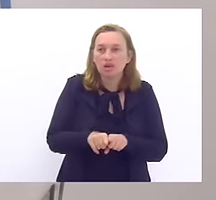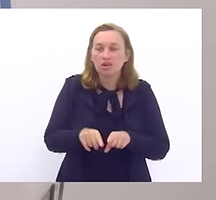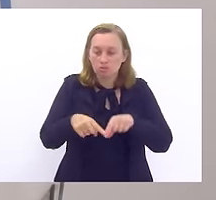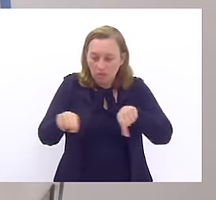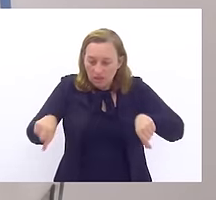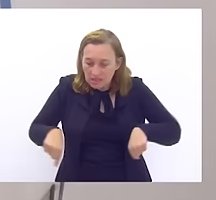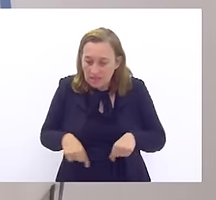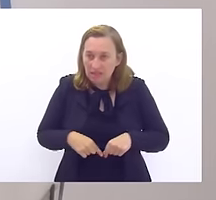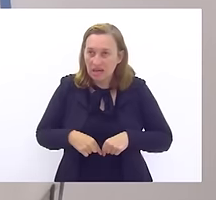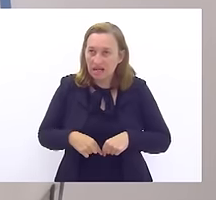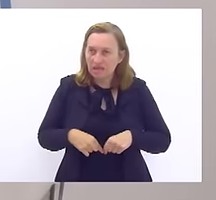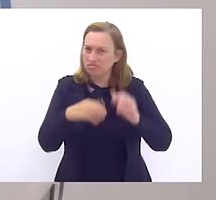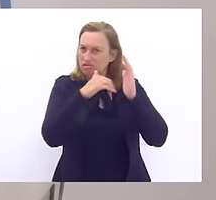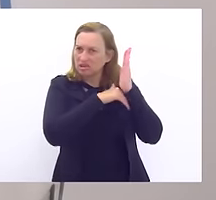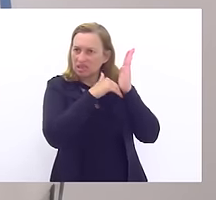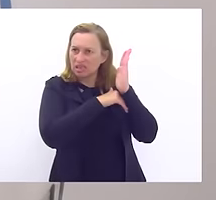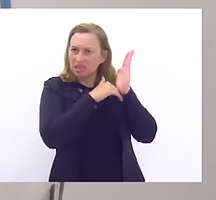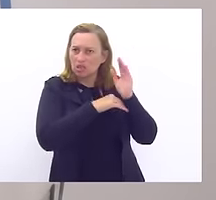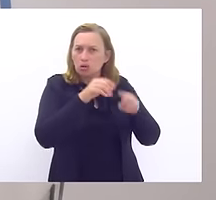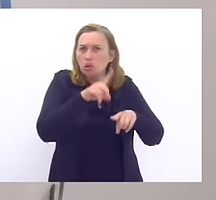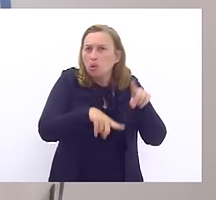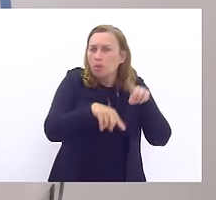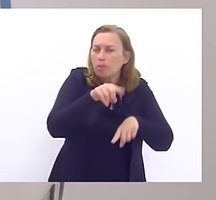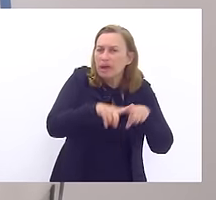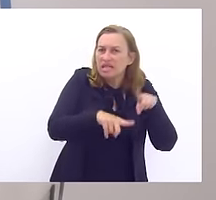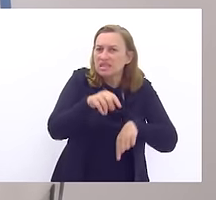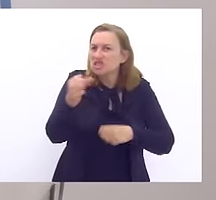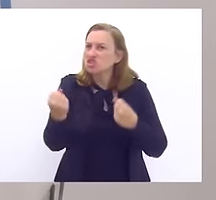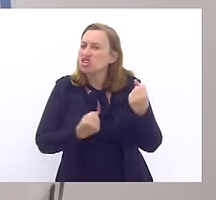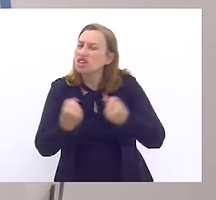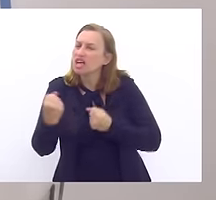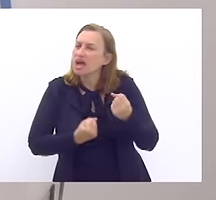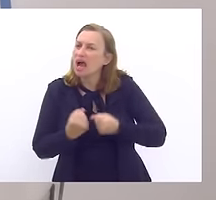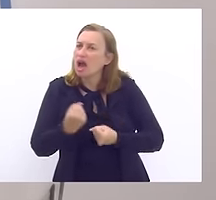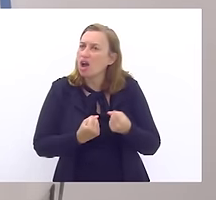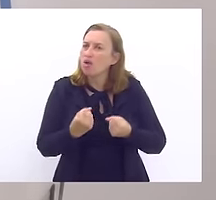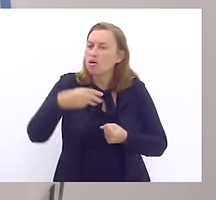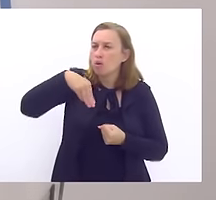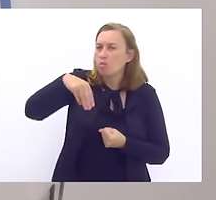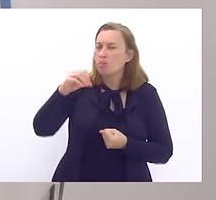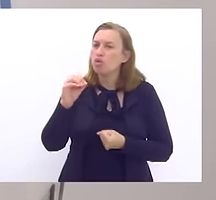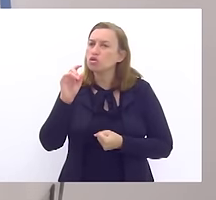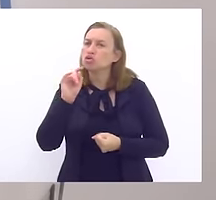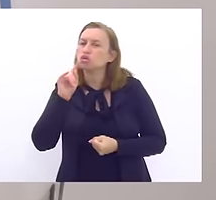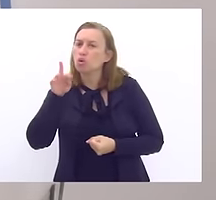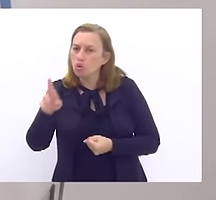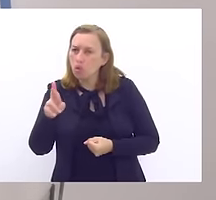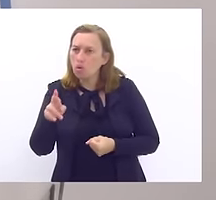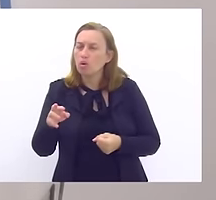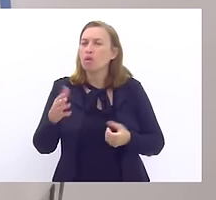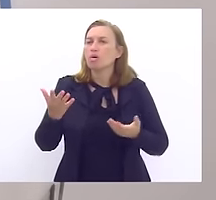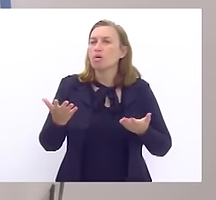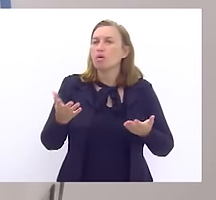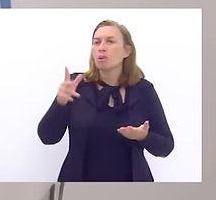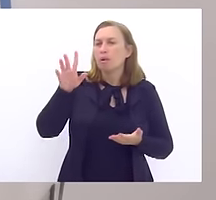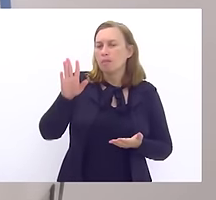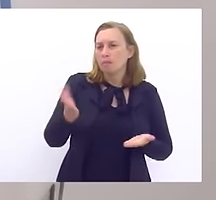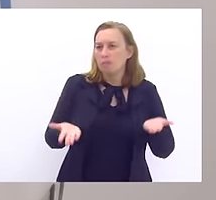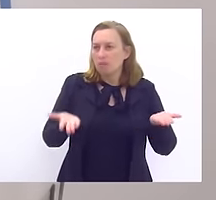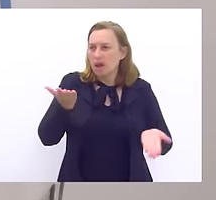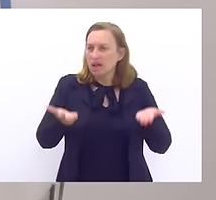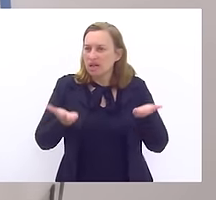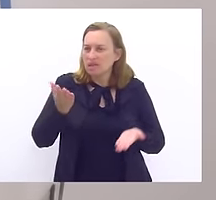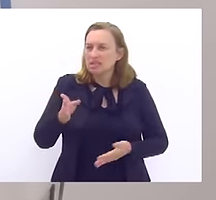sala secreta com peças de automóveis motores balanças amortecedores